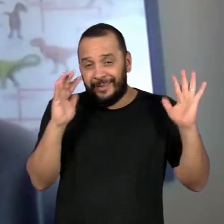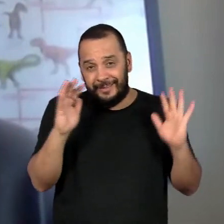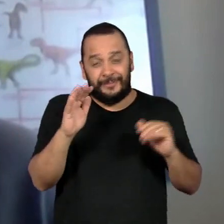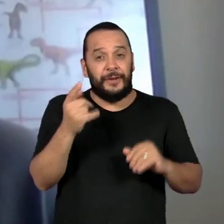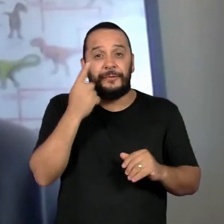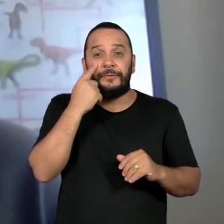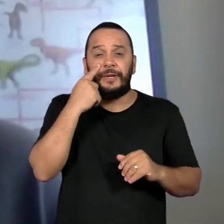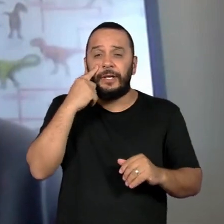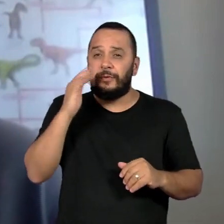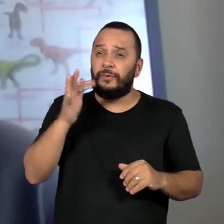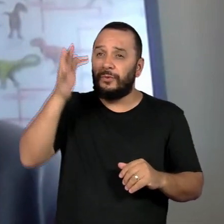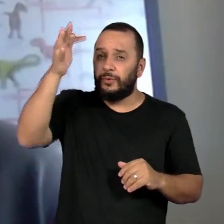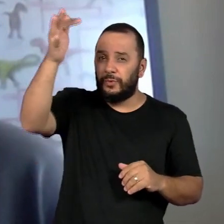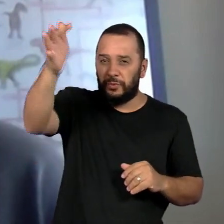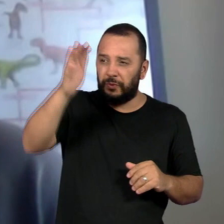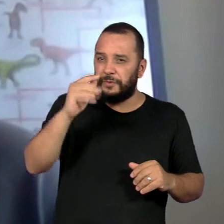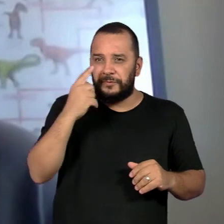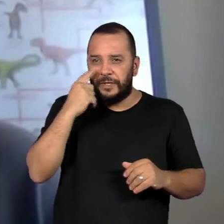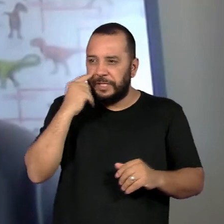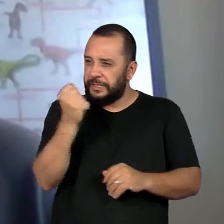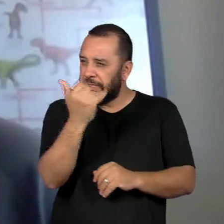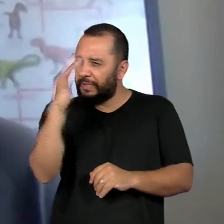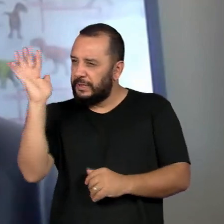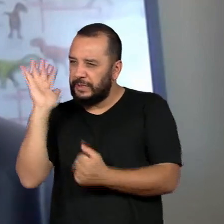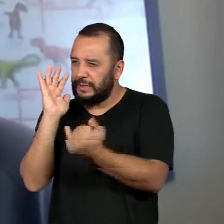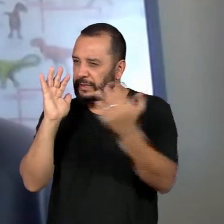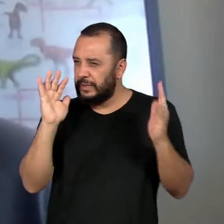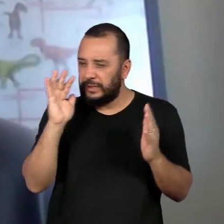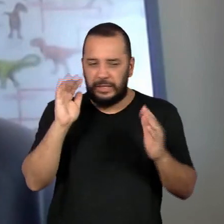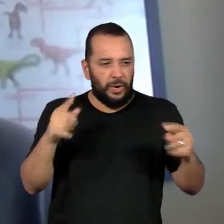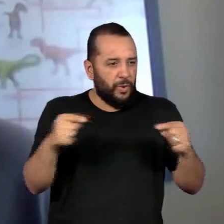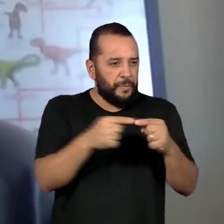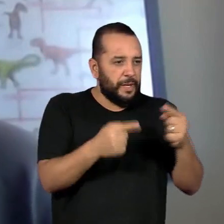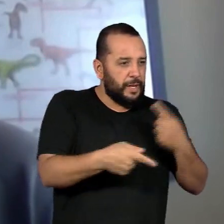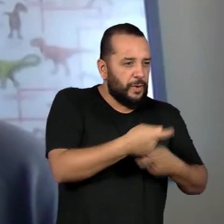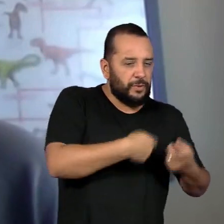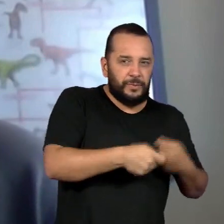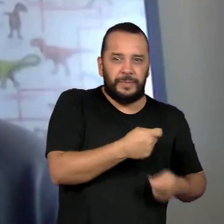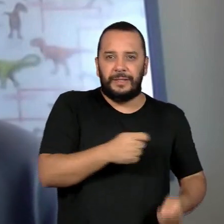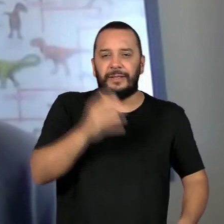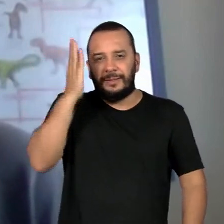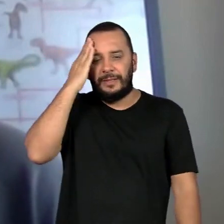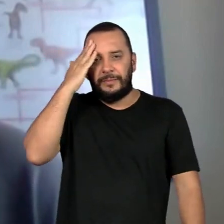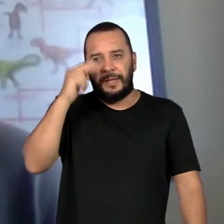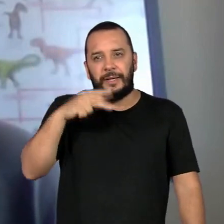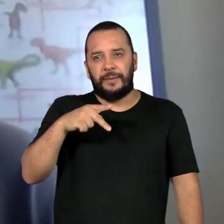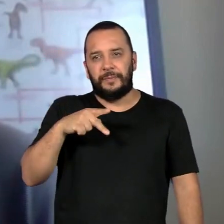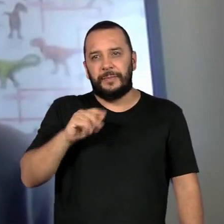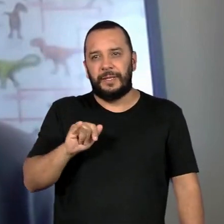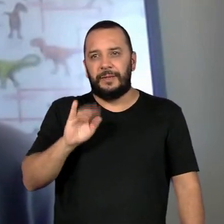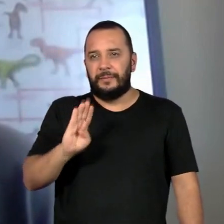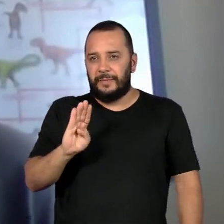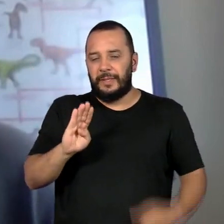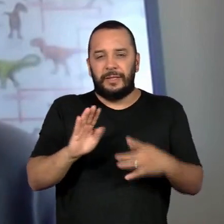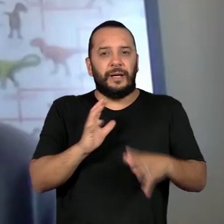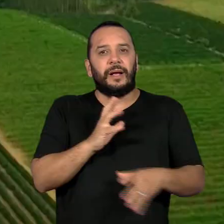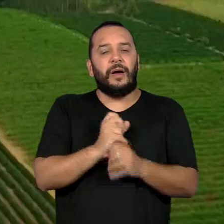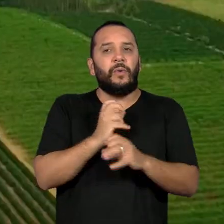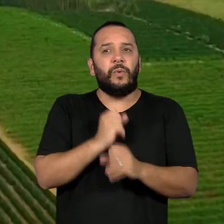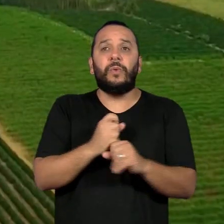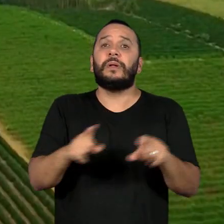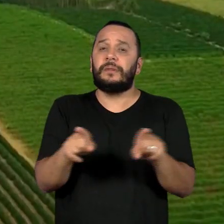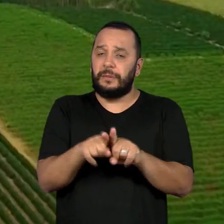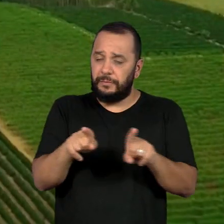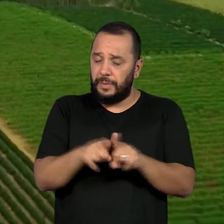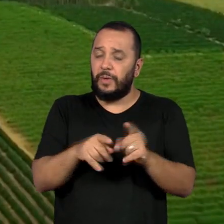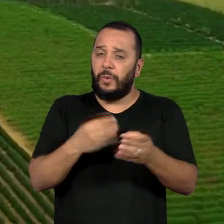os dados econômicos, né, que o IBGE produz. Para, no futuro, a gente ter umas estimativas do PIB que levem em conta também esse impacto que a